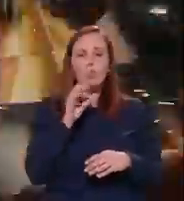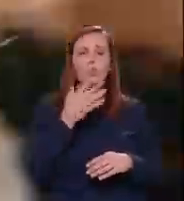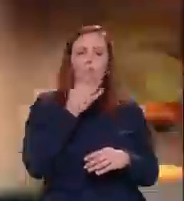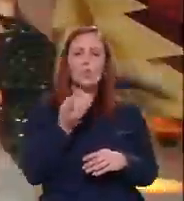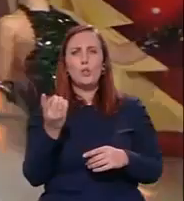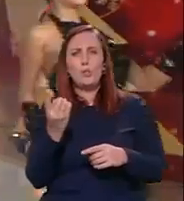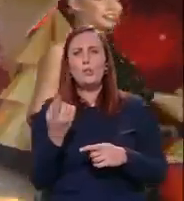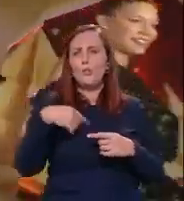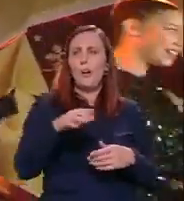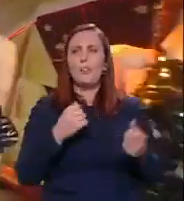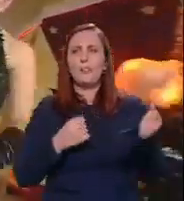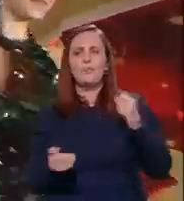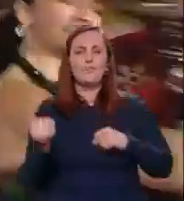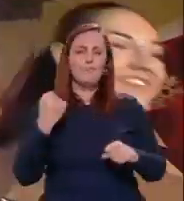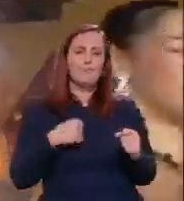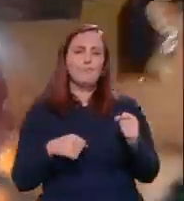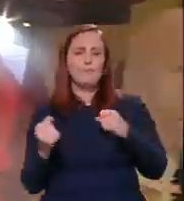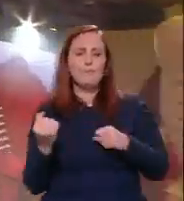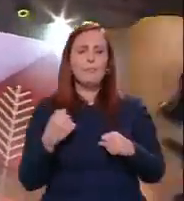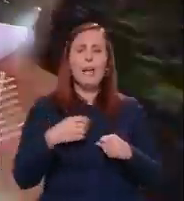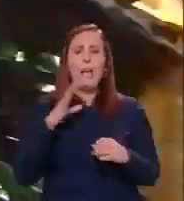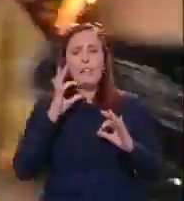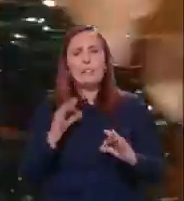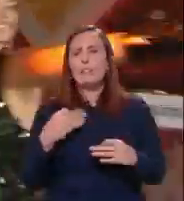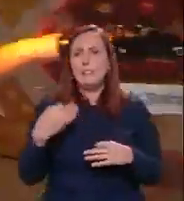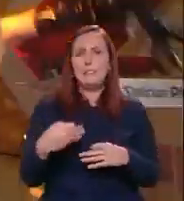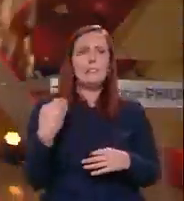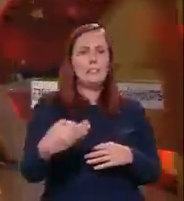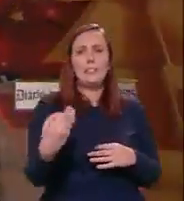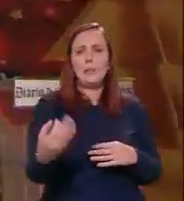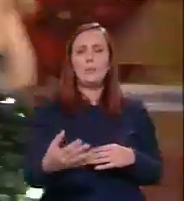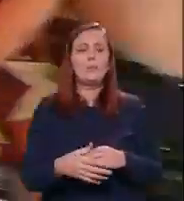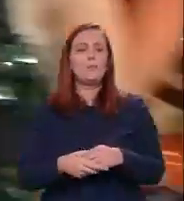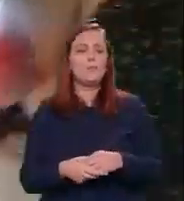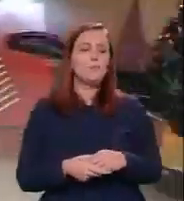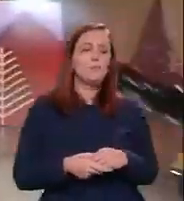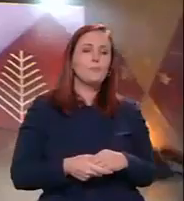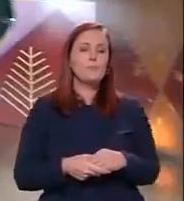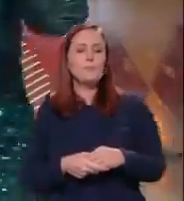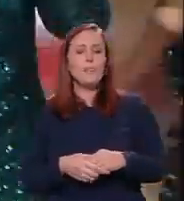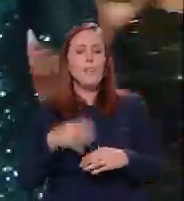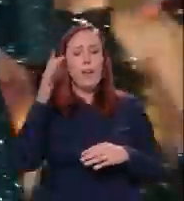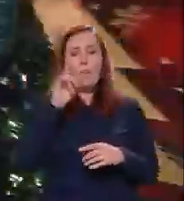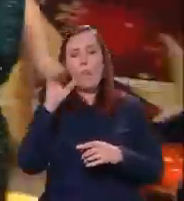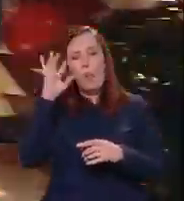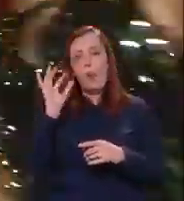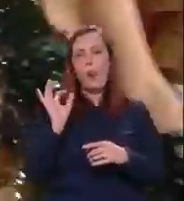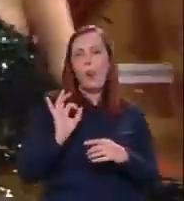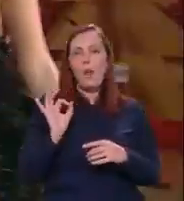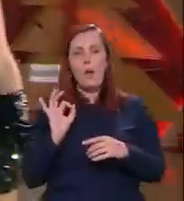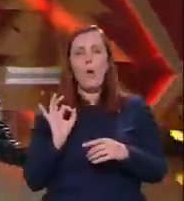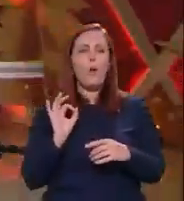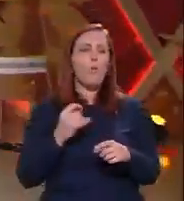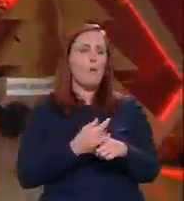ao banheirito, dá sempre nisto, dá sempre nisto. A loirinha toma conta do